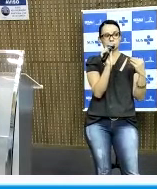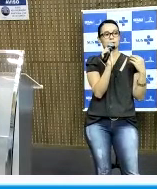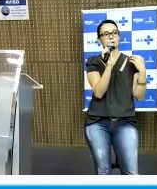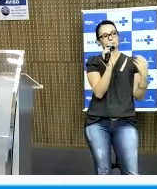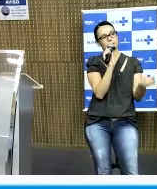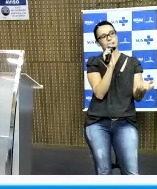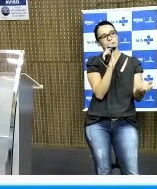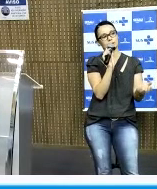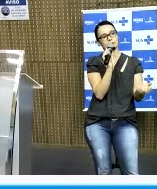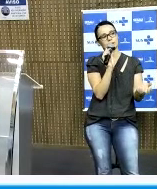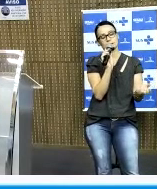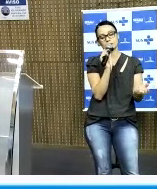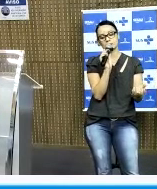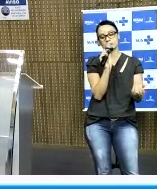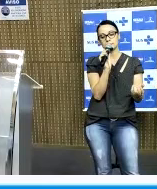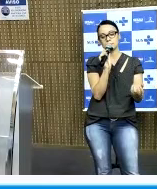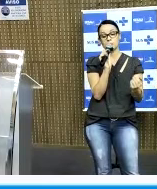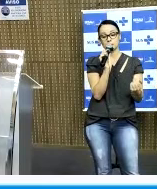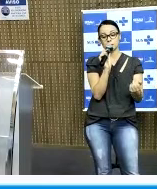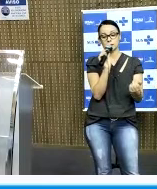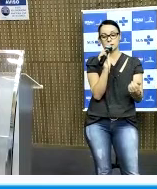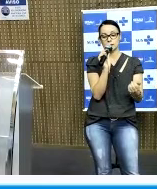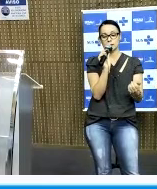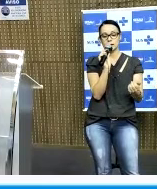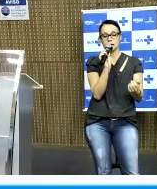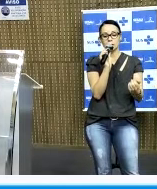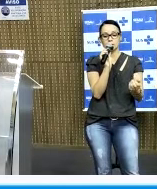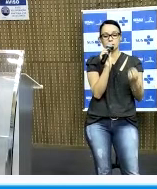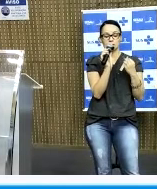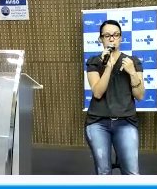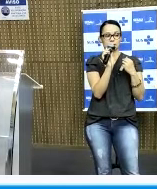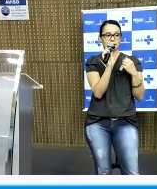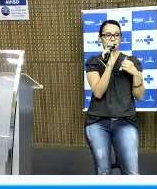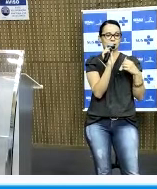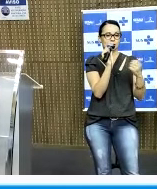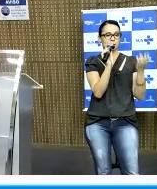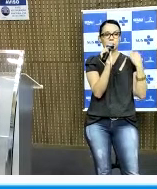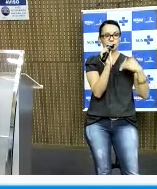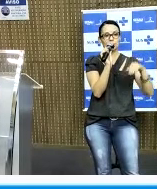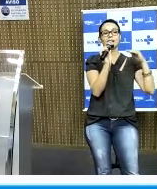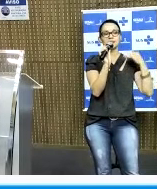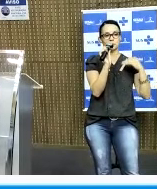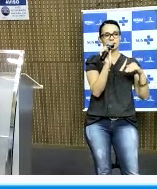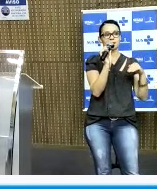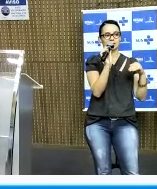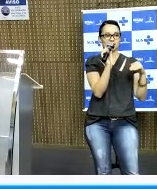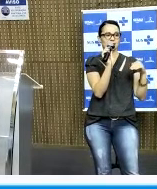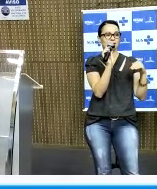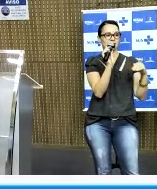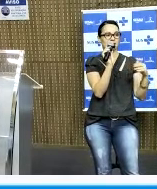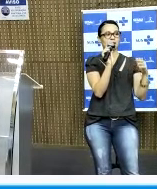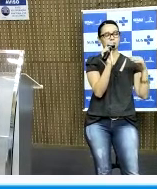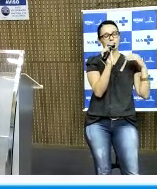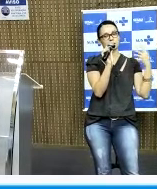essa busca, né, tanto da hanseníase, principalmente hanseníase, porque nossa unidade, ela já foi uma referência para